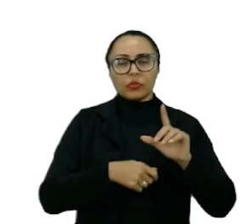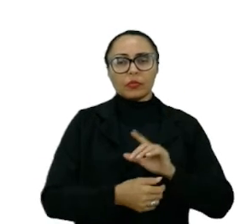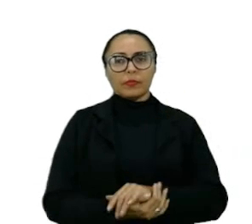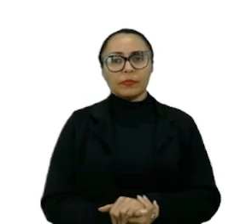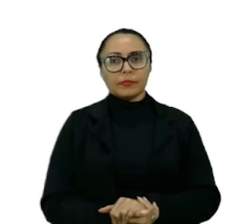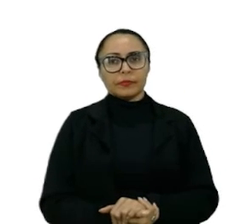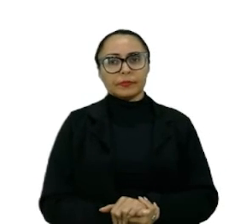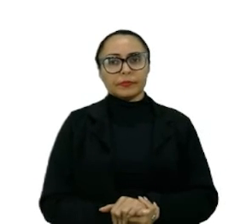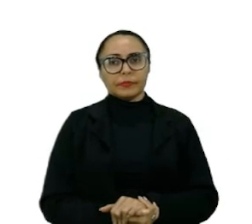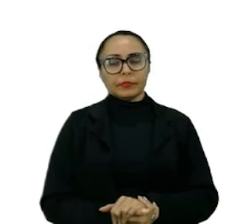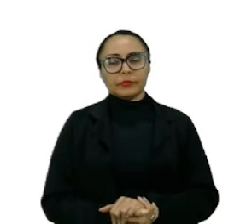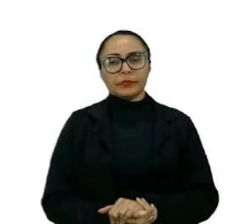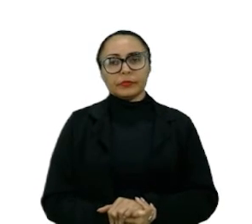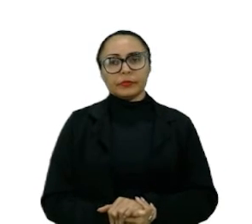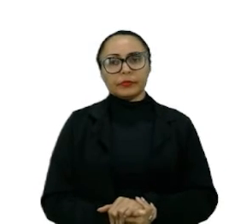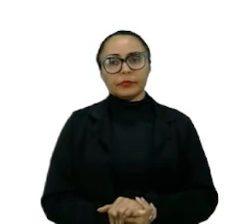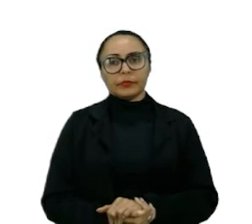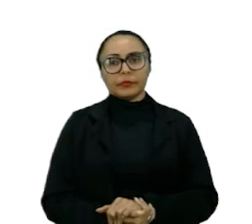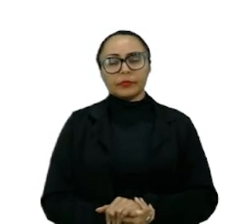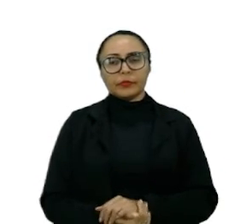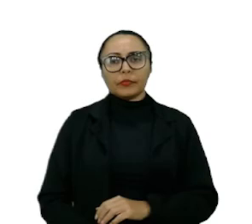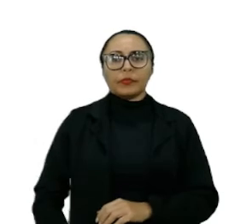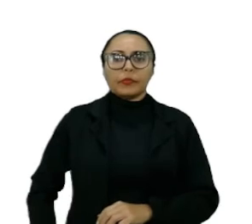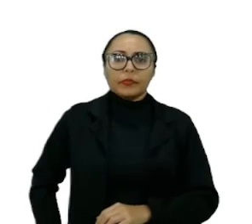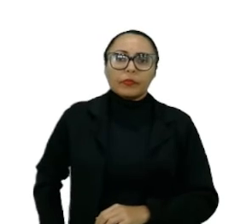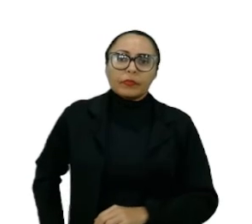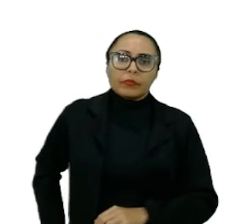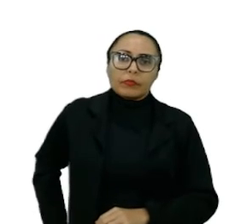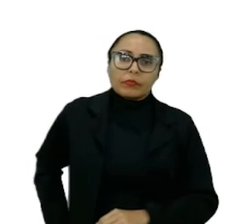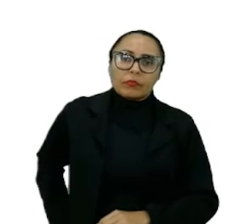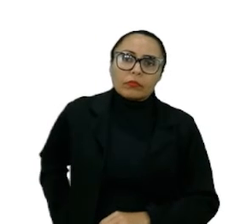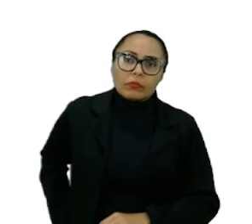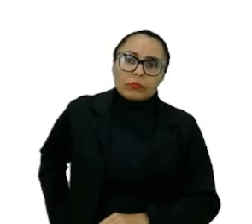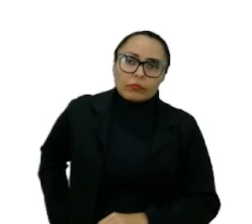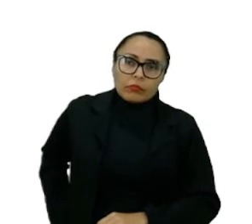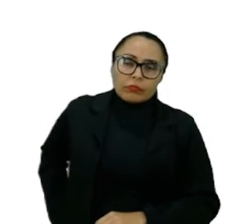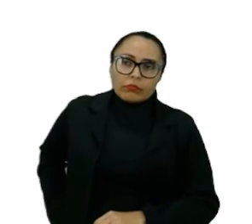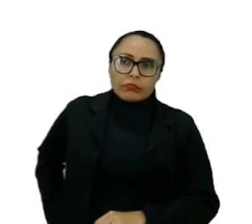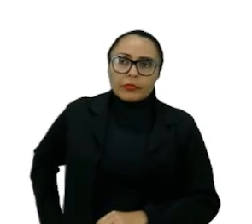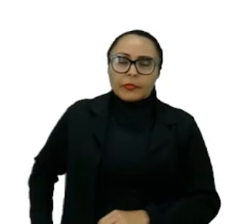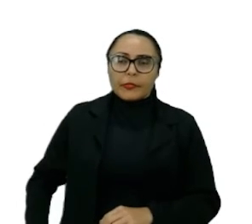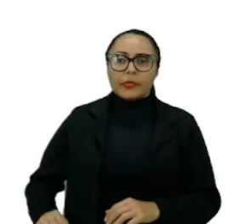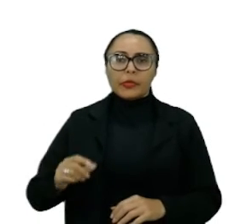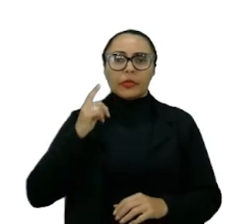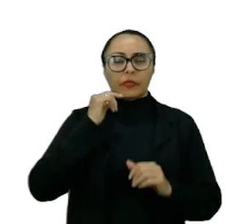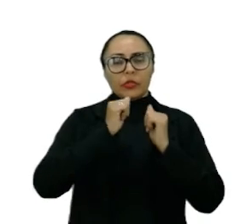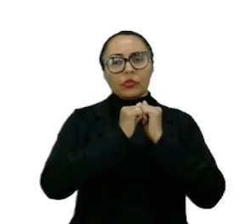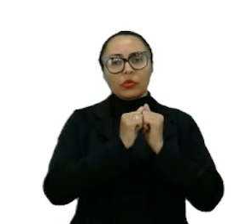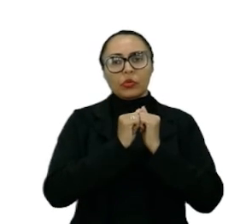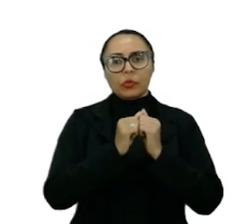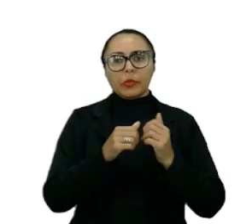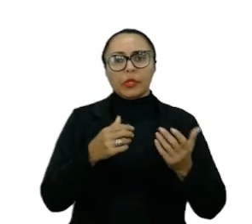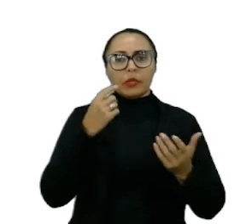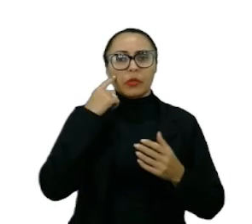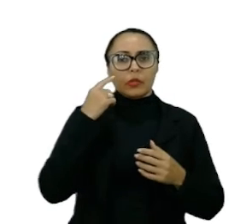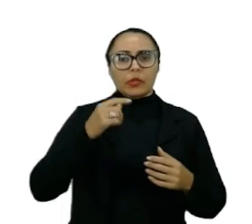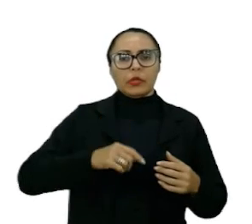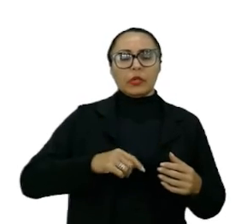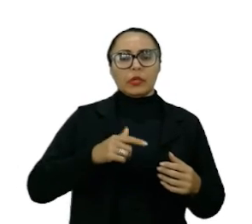Acompanha comigo Segundo